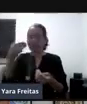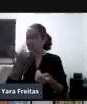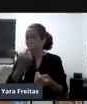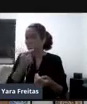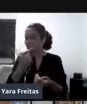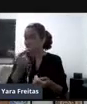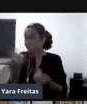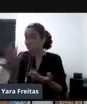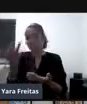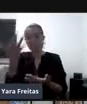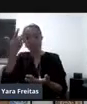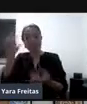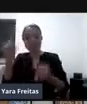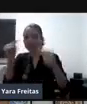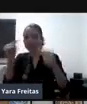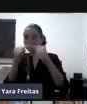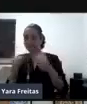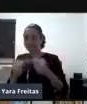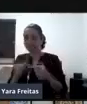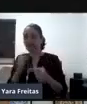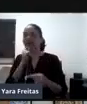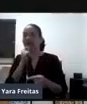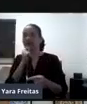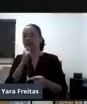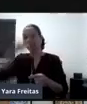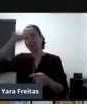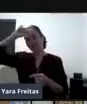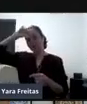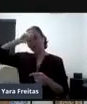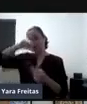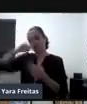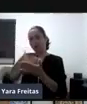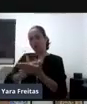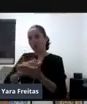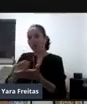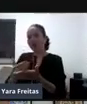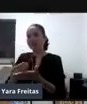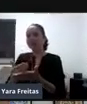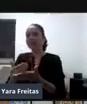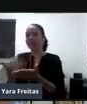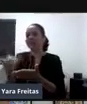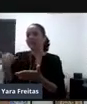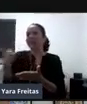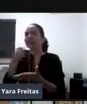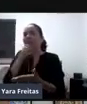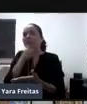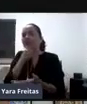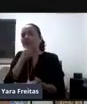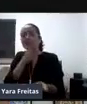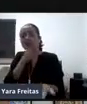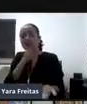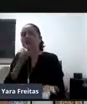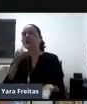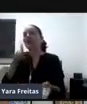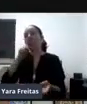gente sabe que uma depressão de início tardio, uma depressão no idoso, né? Então, a